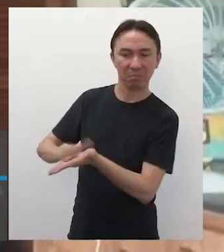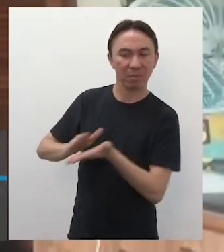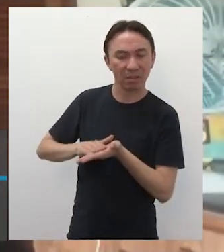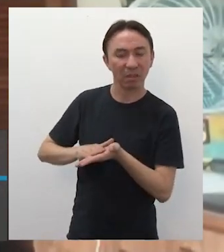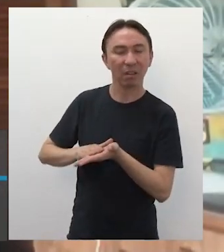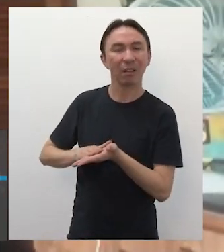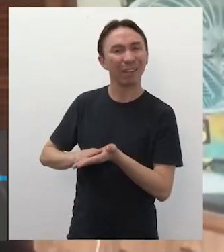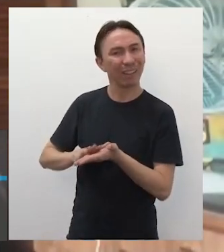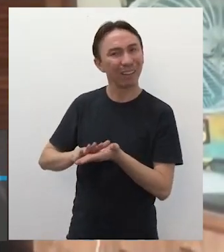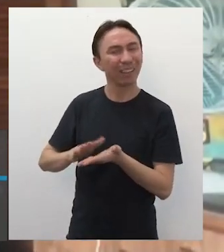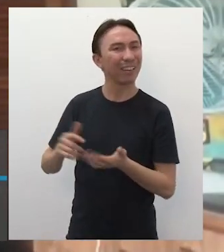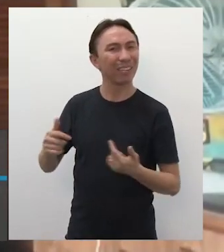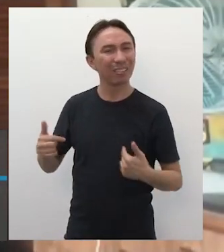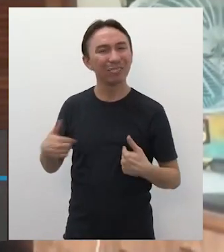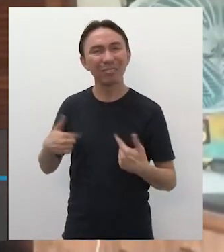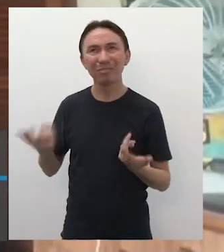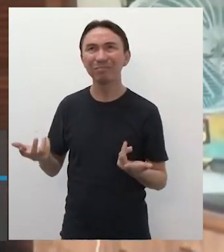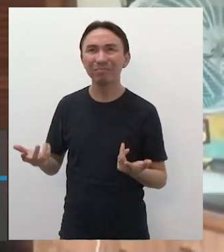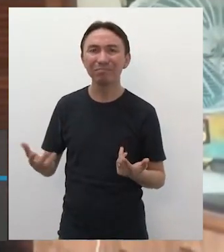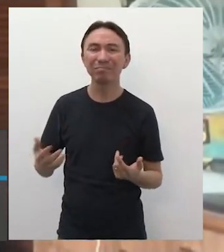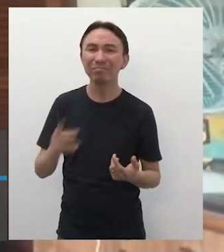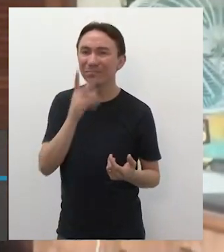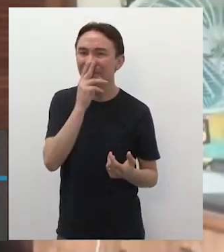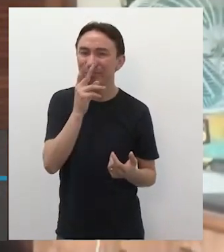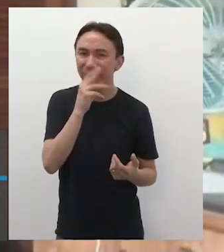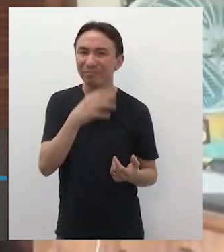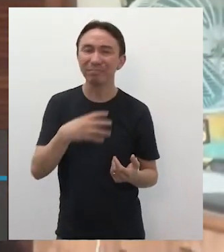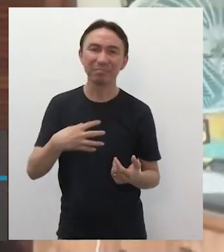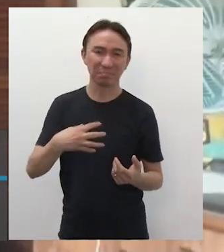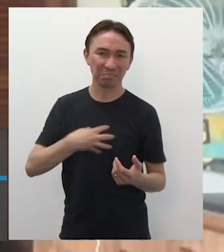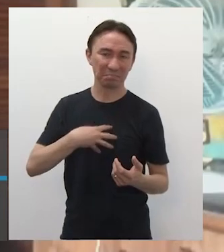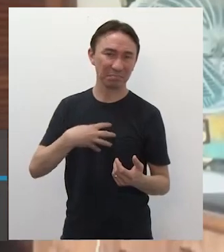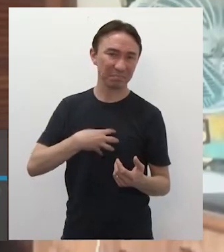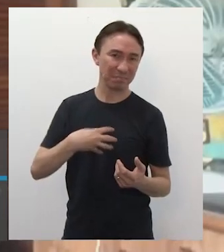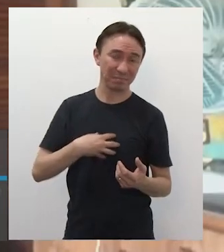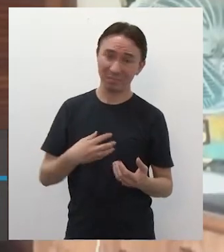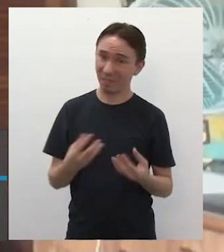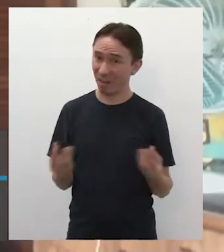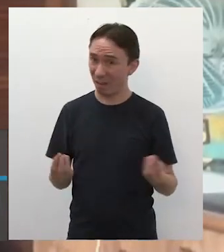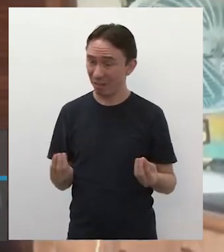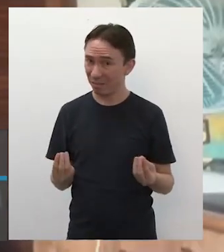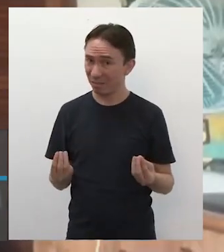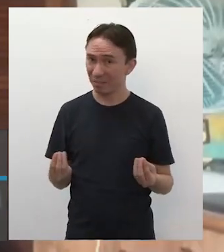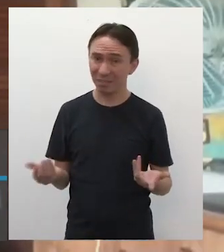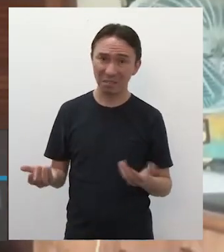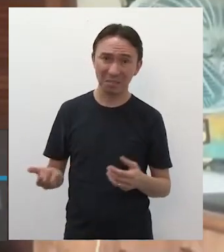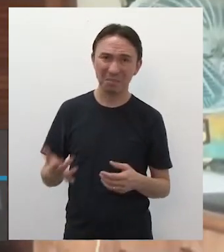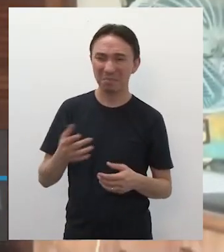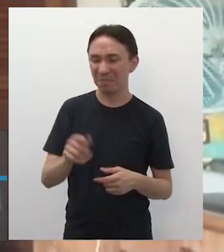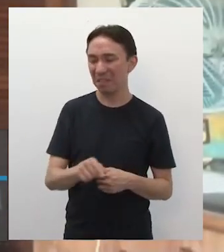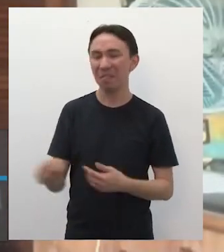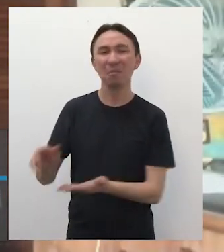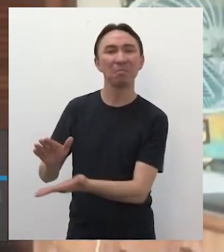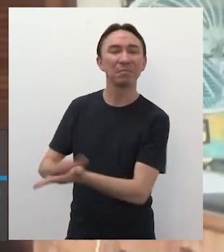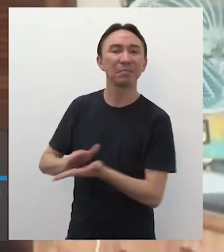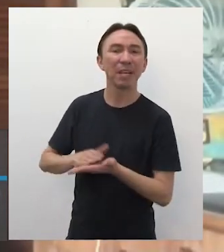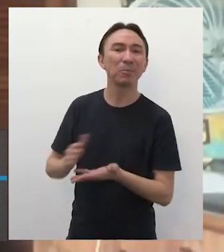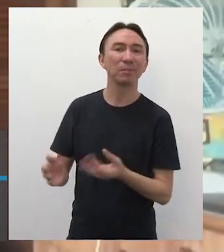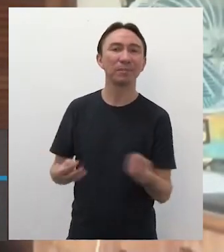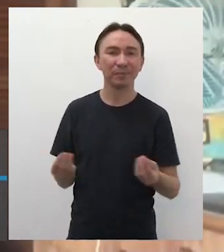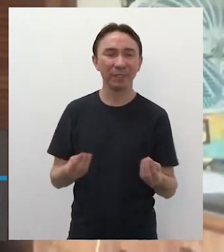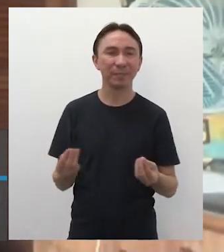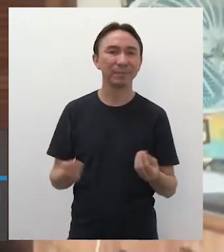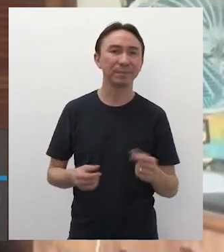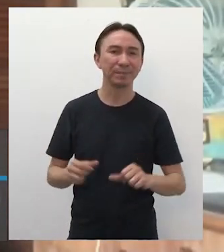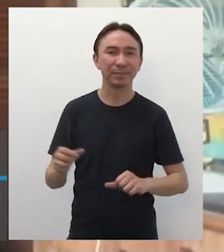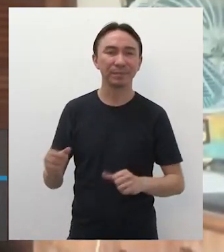mim estão me fazendo sentir que você está querendo alguma coisa de mim. Porque eu não sou essa pessoa que você está dizendo. Eu não sou essa